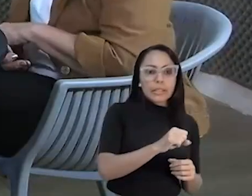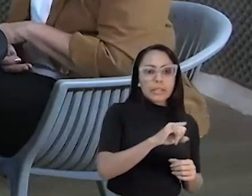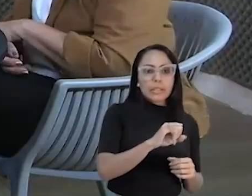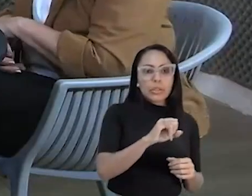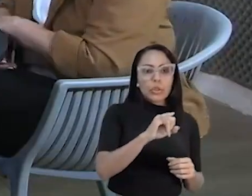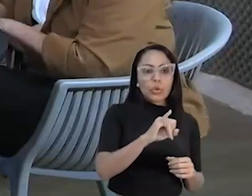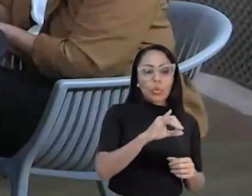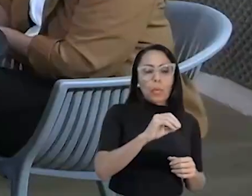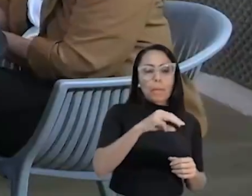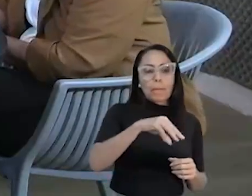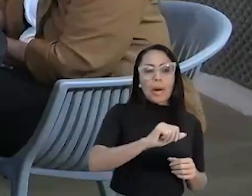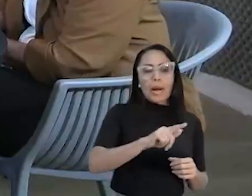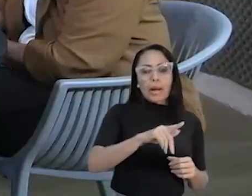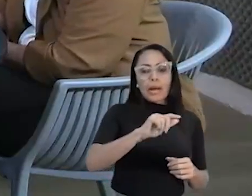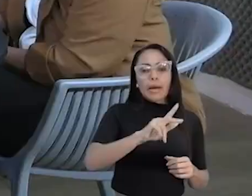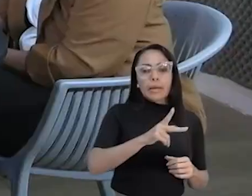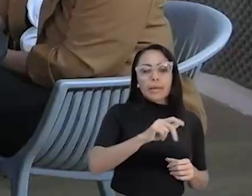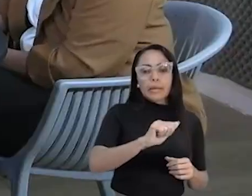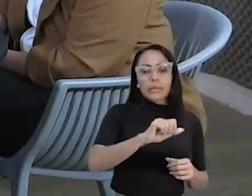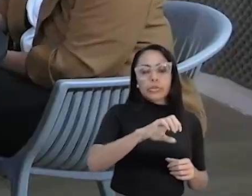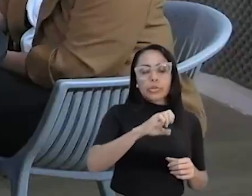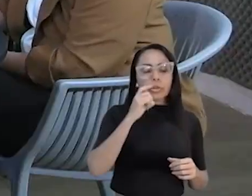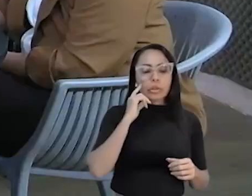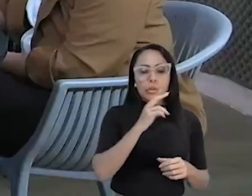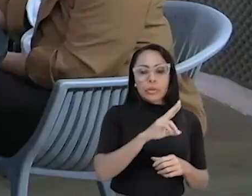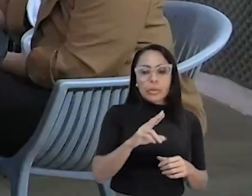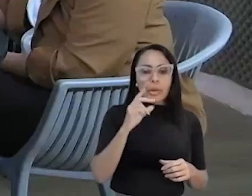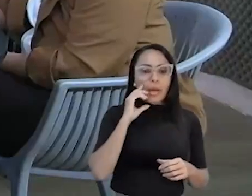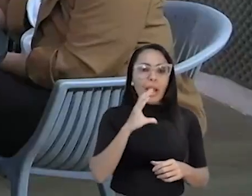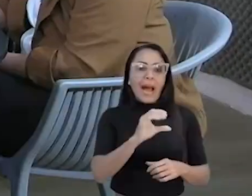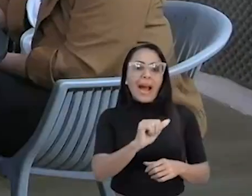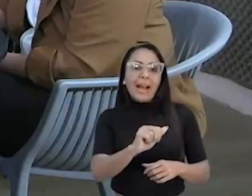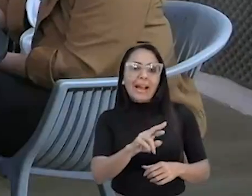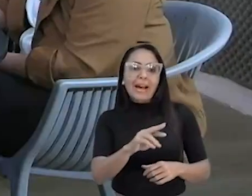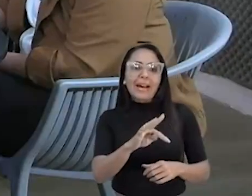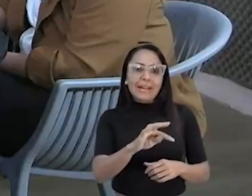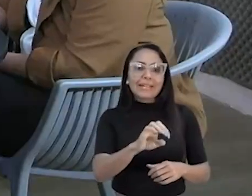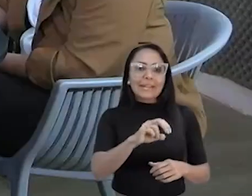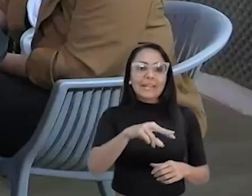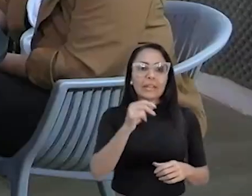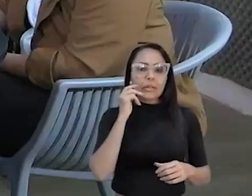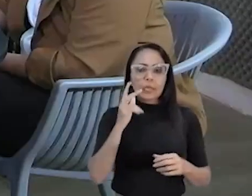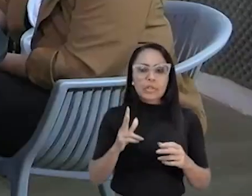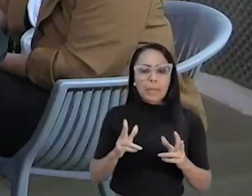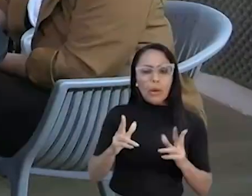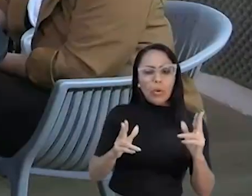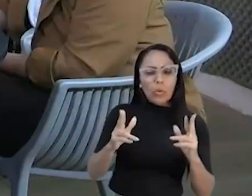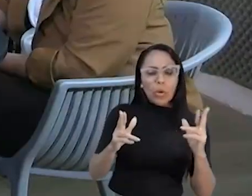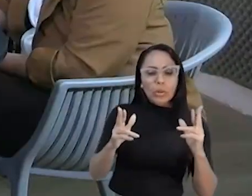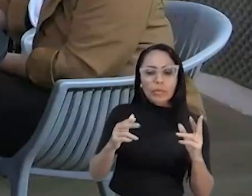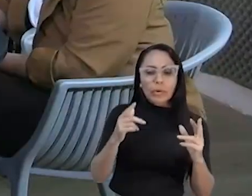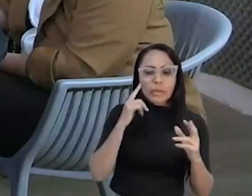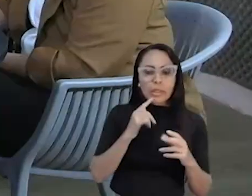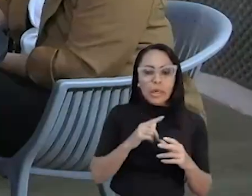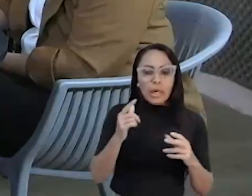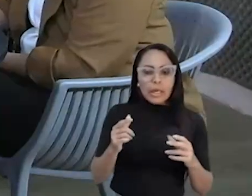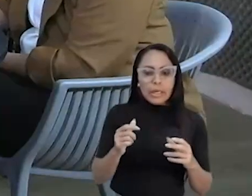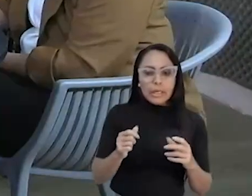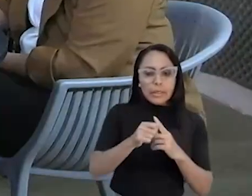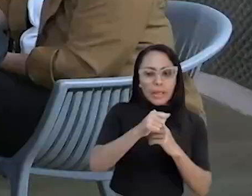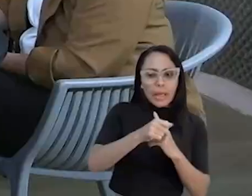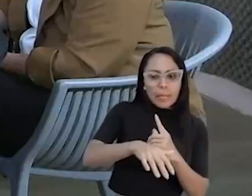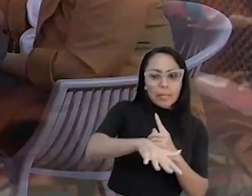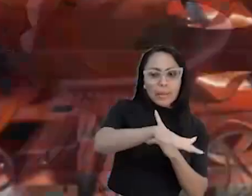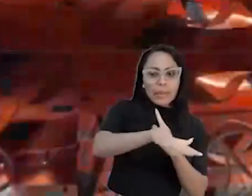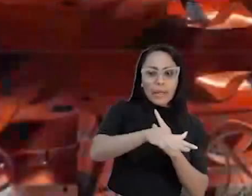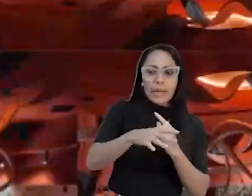técnica de design de superfície, né, que chama-se cartema, que é você pegar um recorte da imagem e replicar ele. E olha